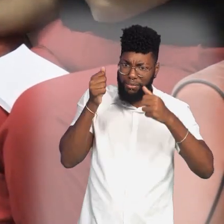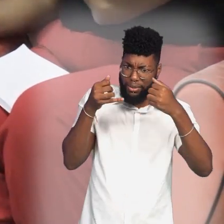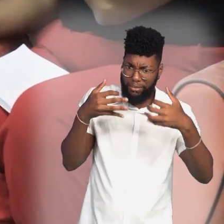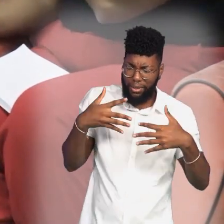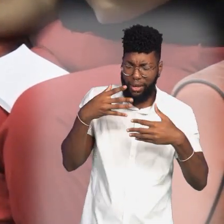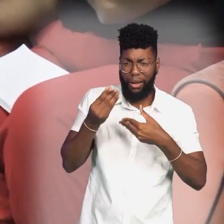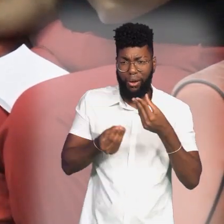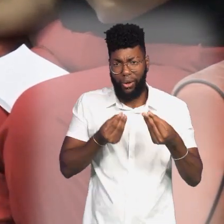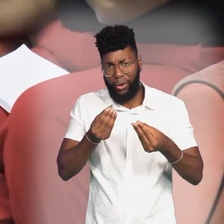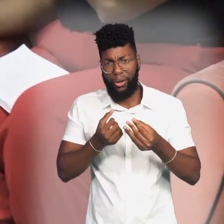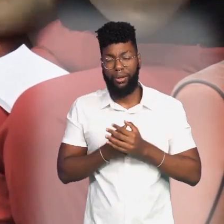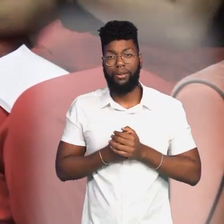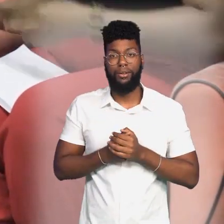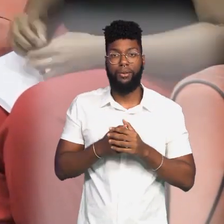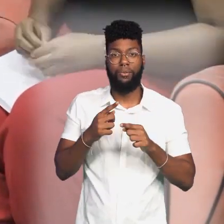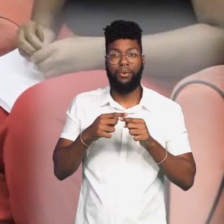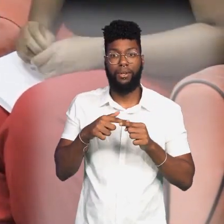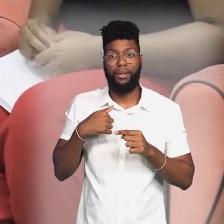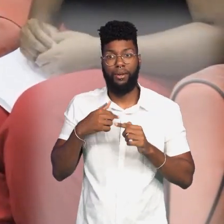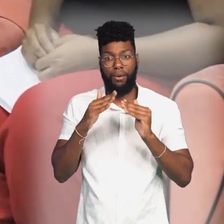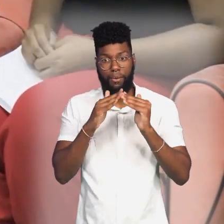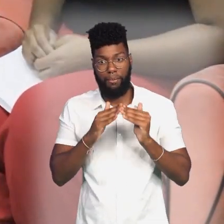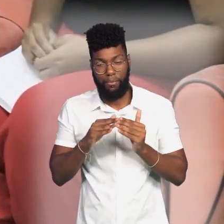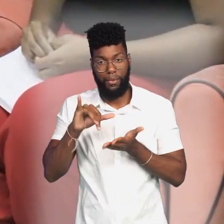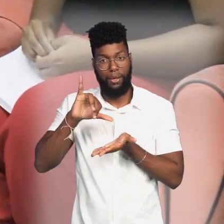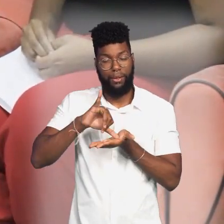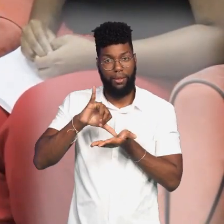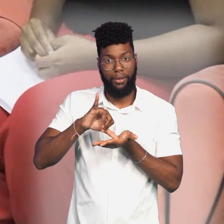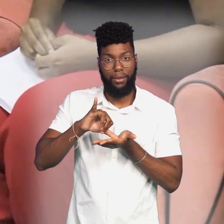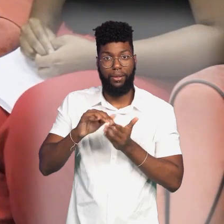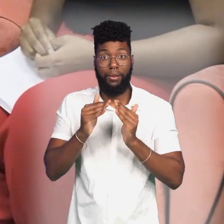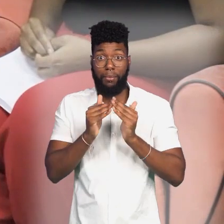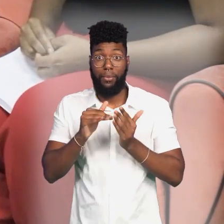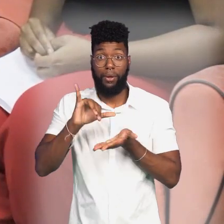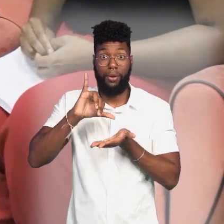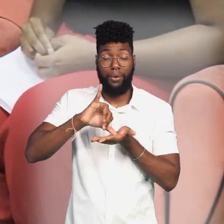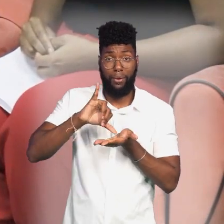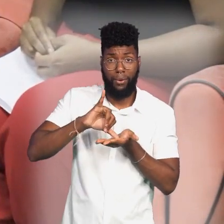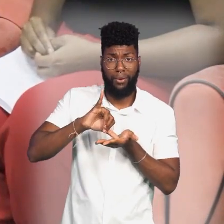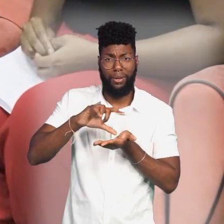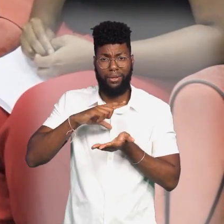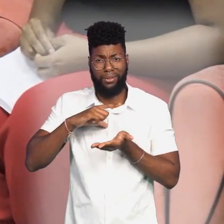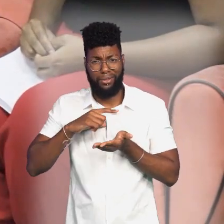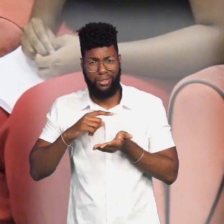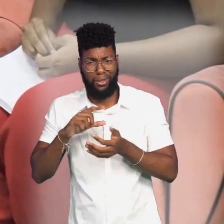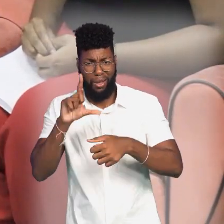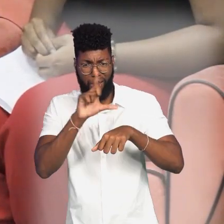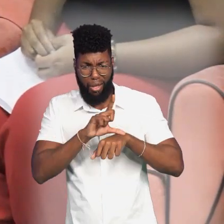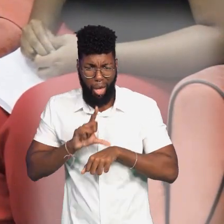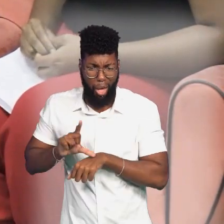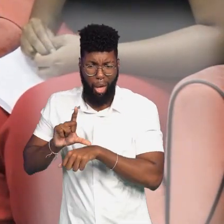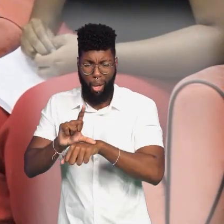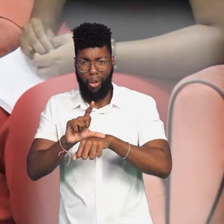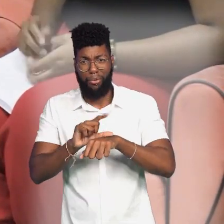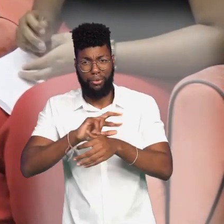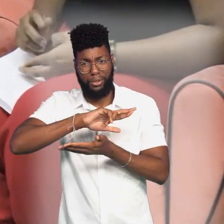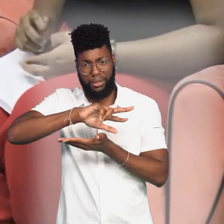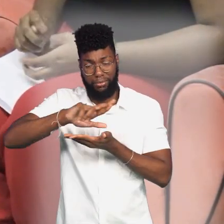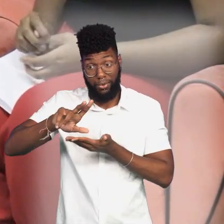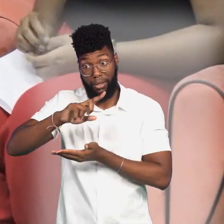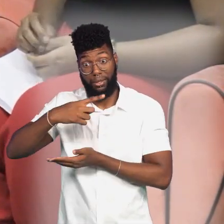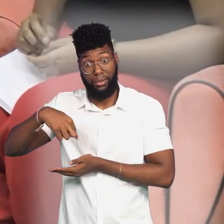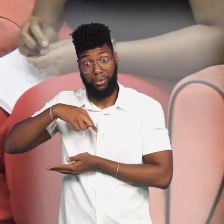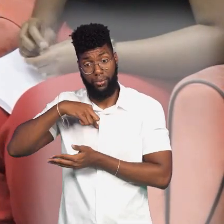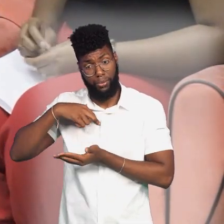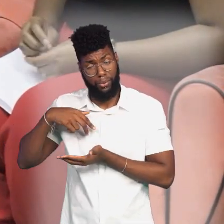Eu moro no centro. Aí bem no centro, se camelou tudo. E aí a gente caminhando.